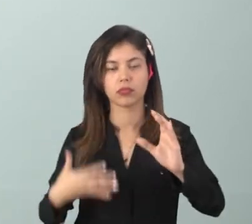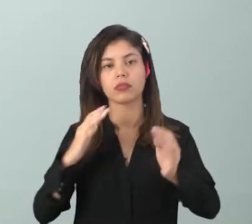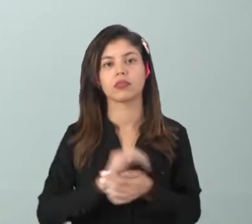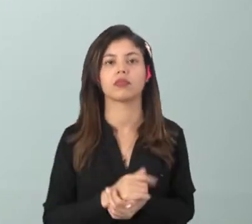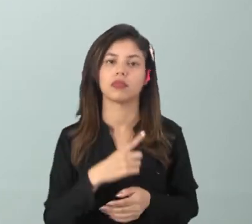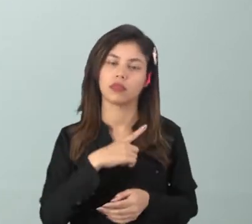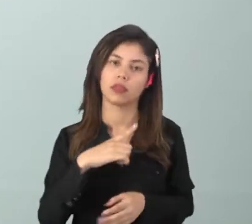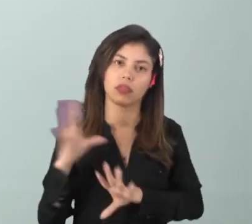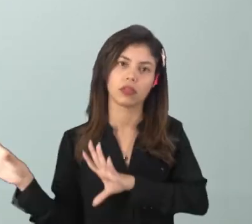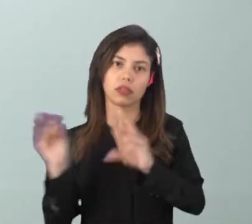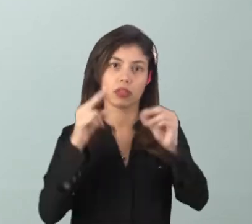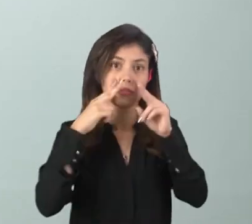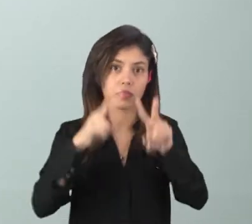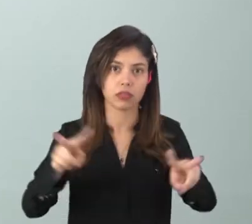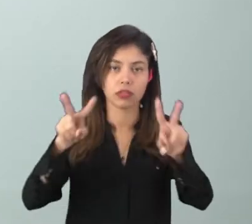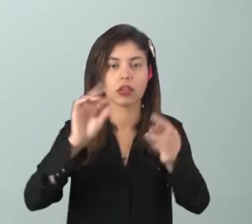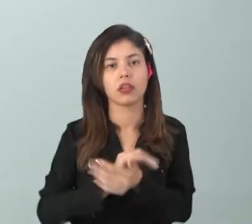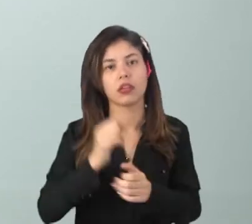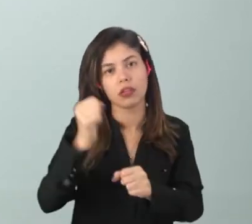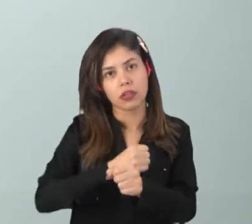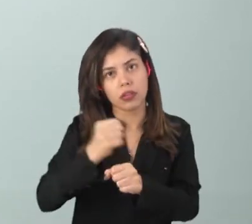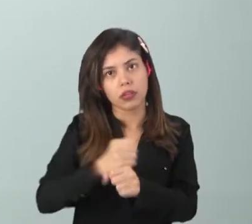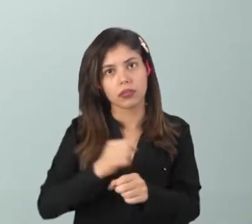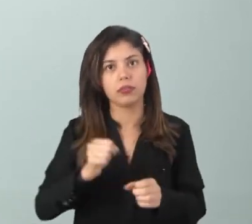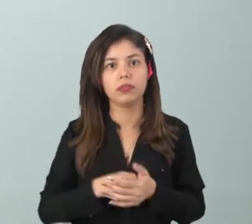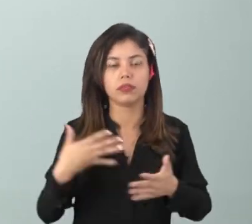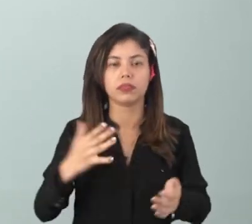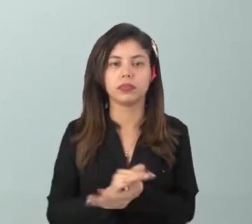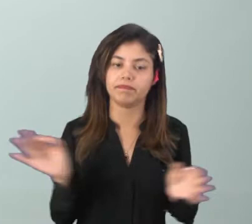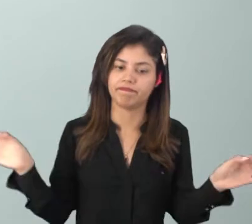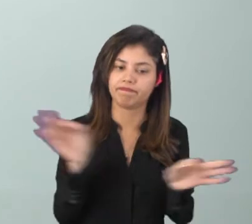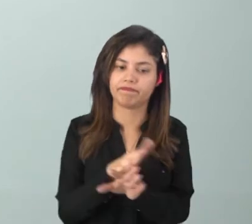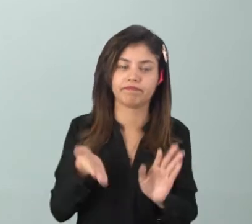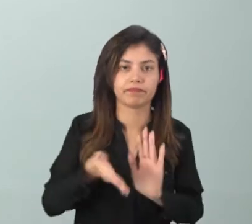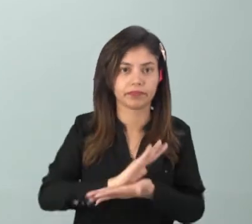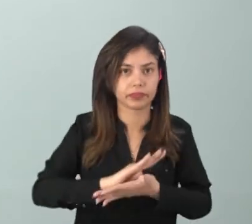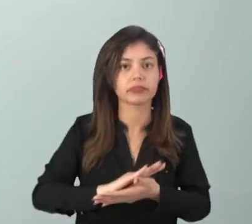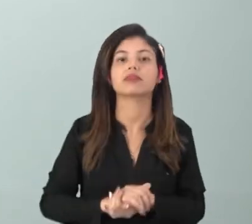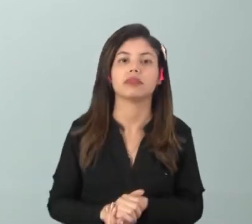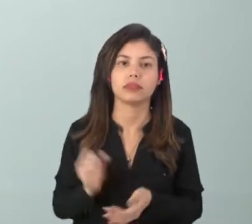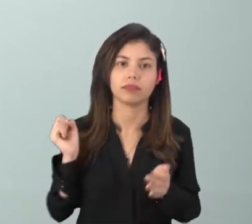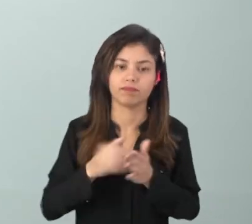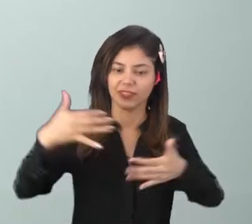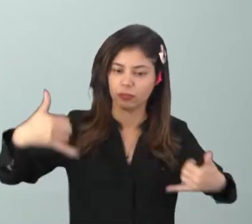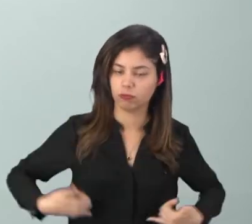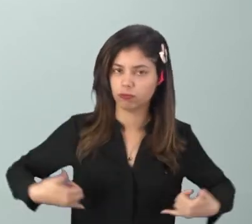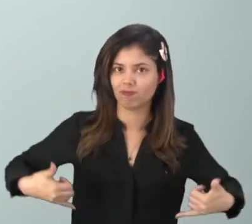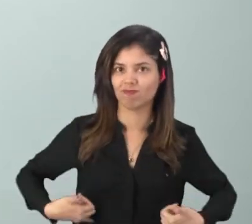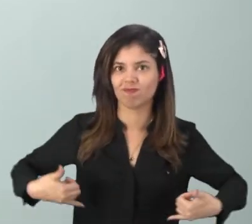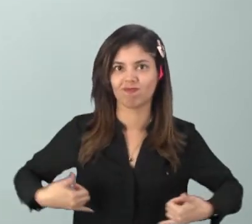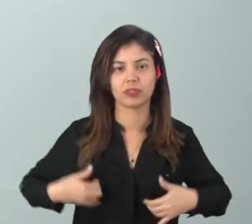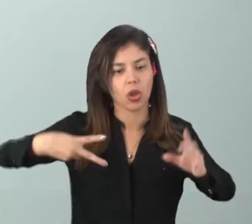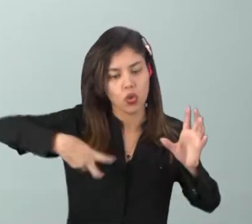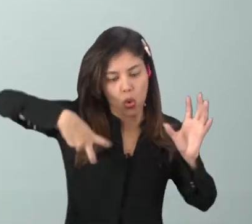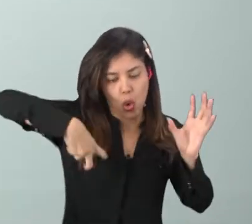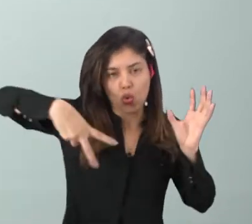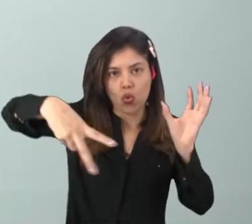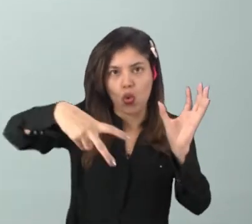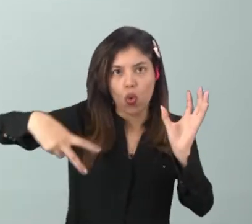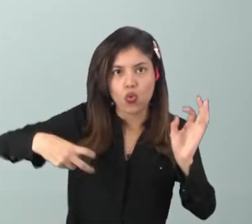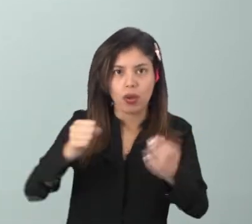então ela vem sendo muito visada ao longo dos anos. E acaba que ela está sofrendo muito com essa exploração desenfreada,